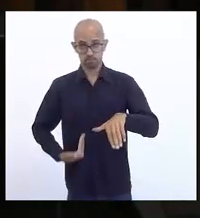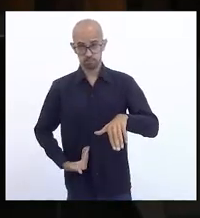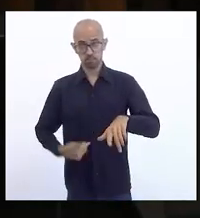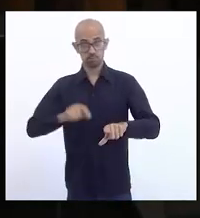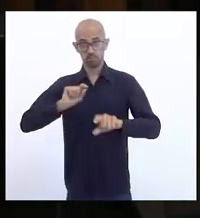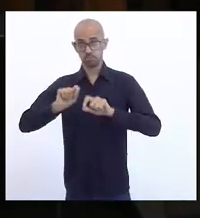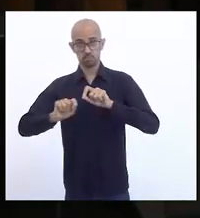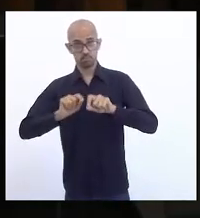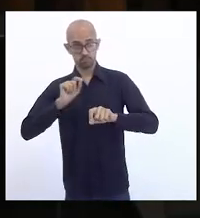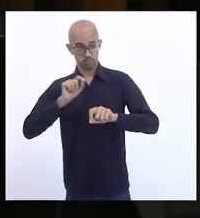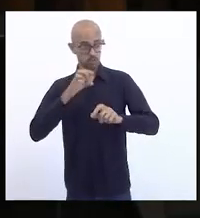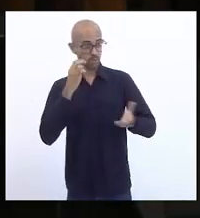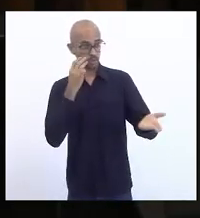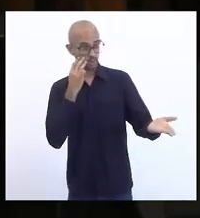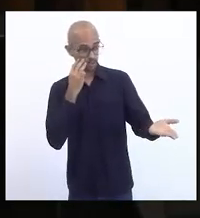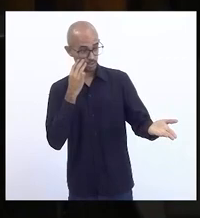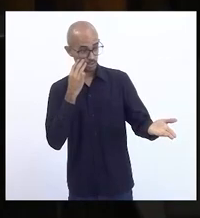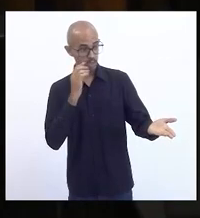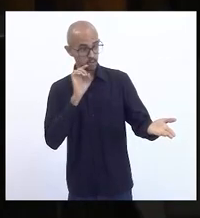Valdeque,